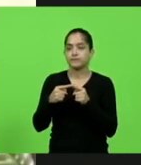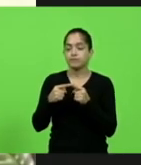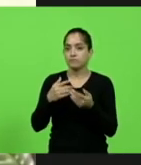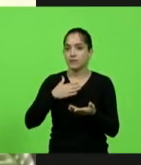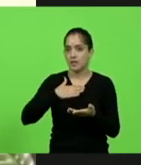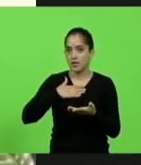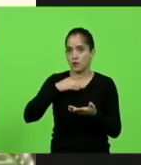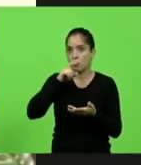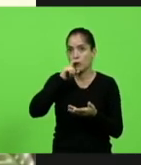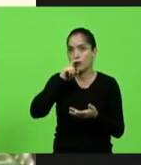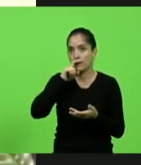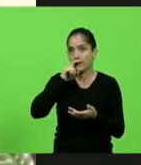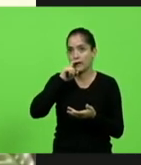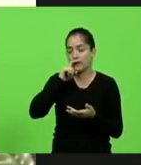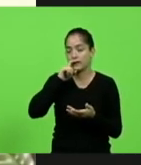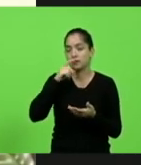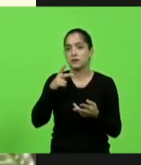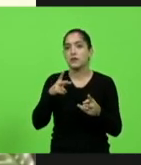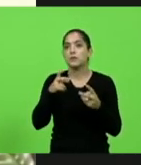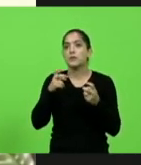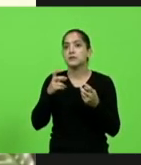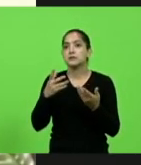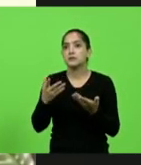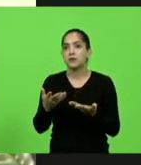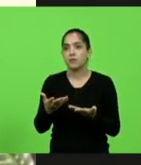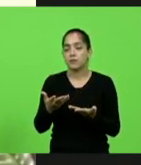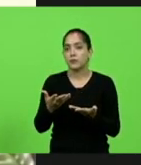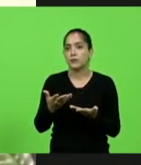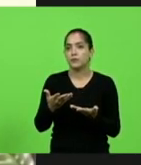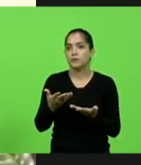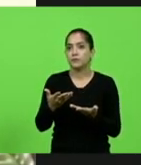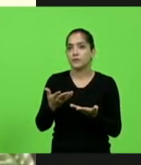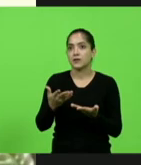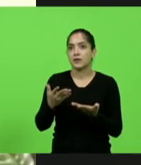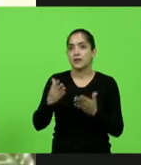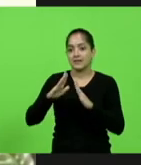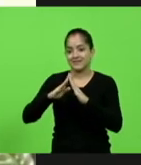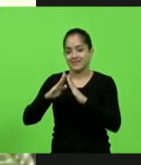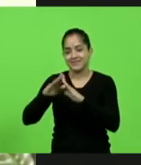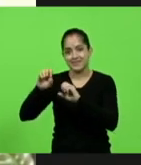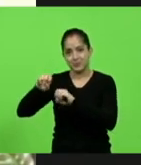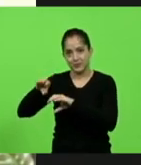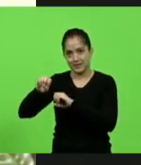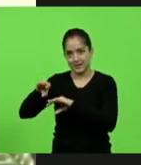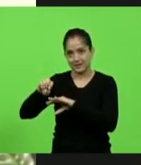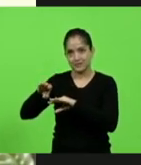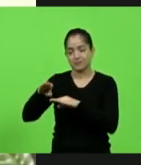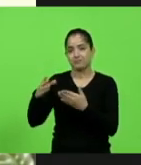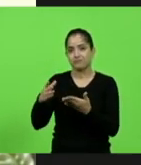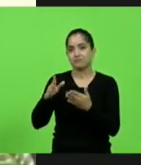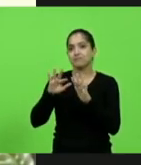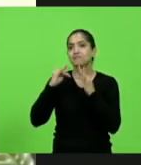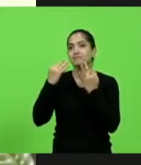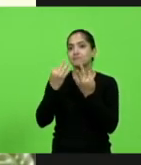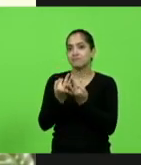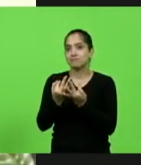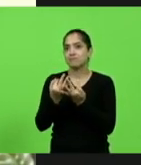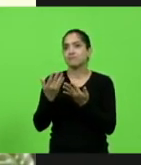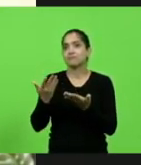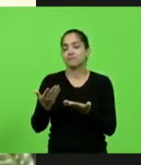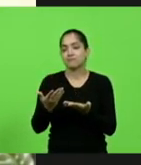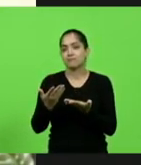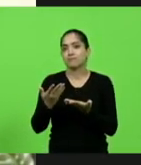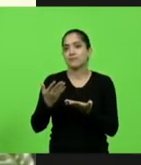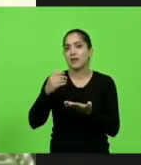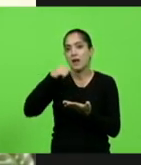né, nós vemos que o homeschooling, ele acontece nas famílias, né? Seja no ônibus, a mãe andando com a